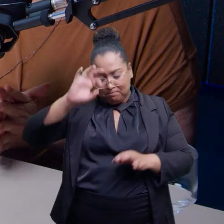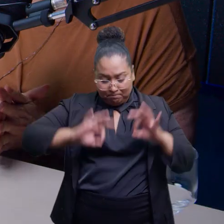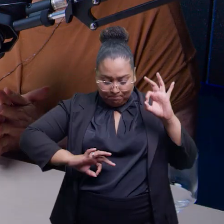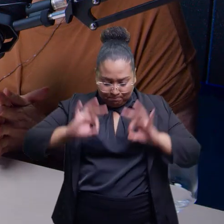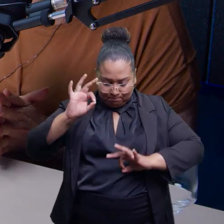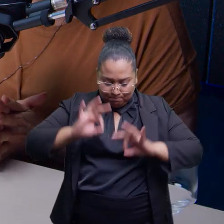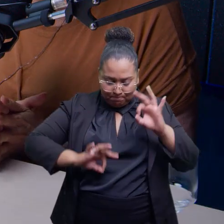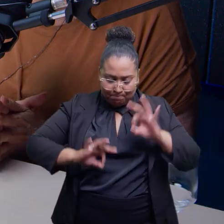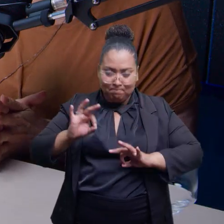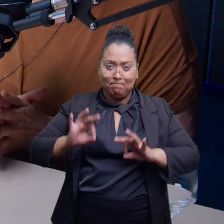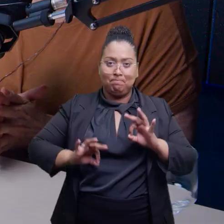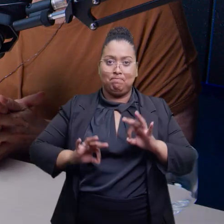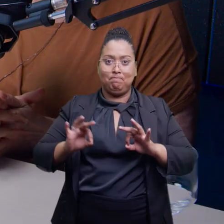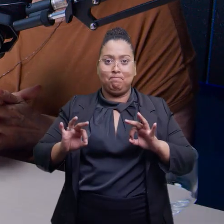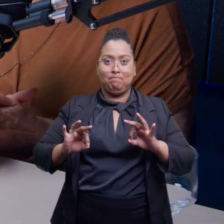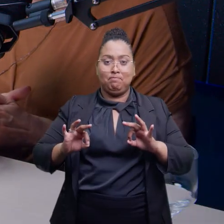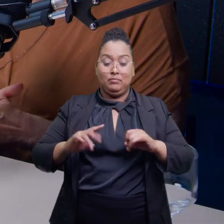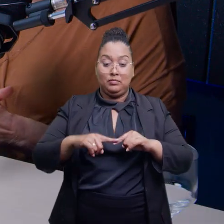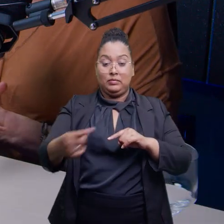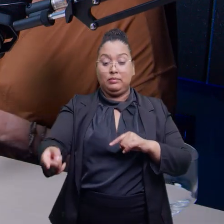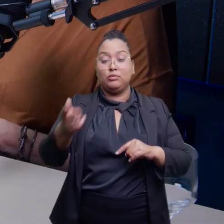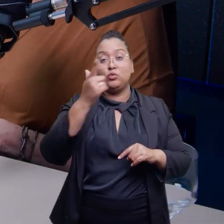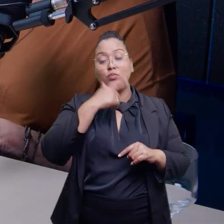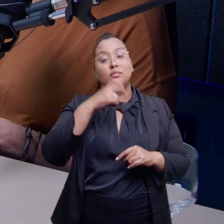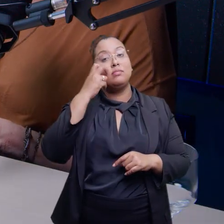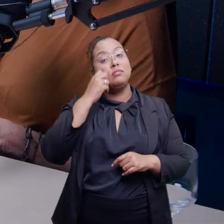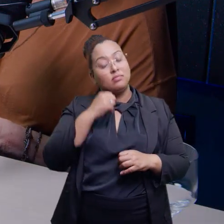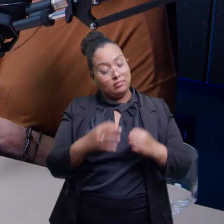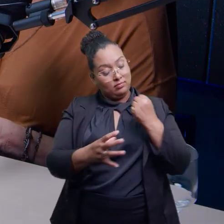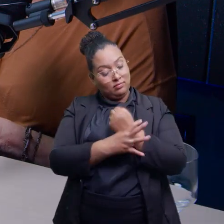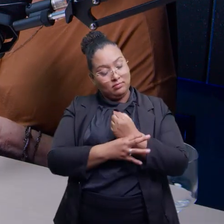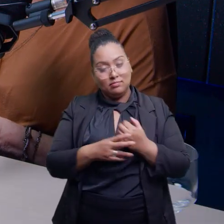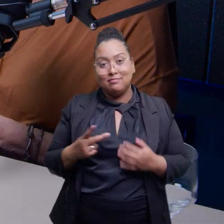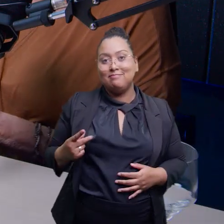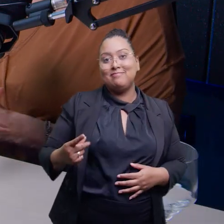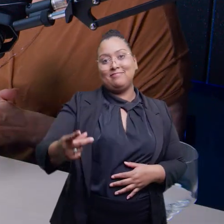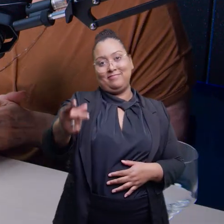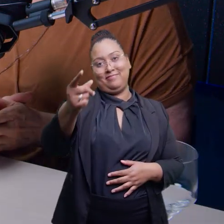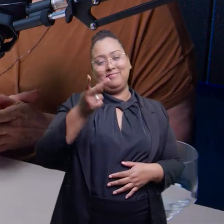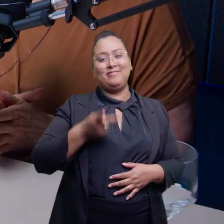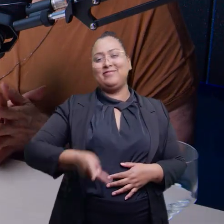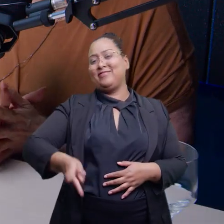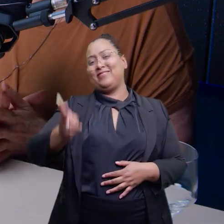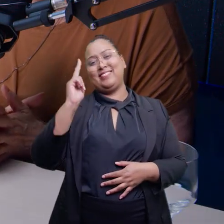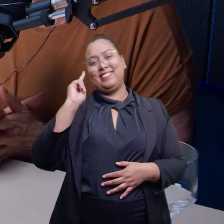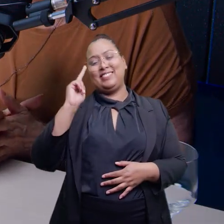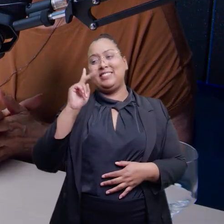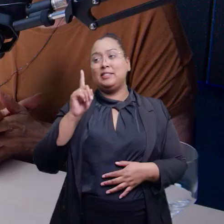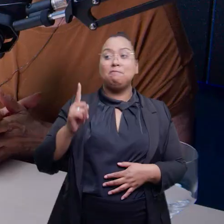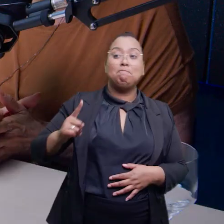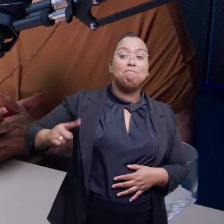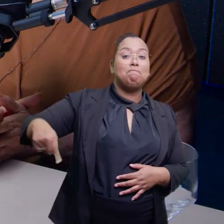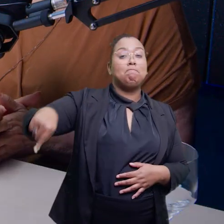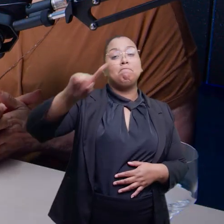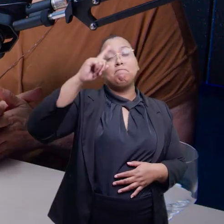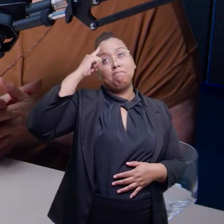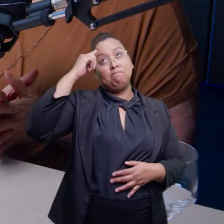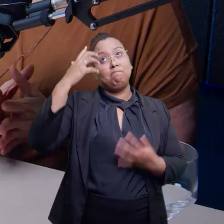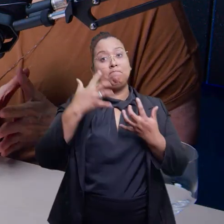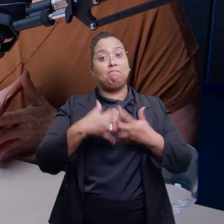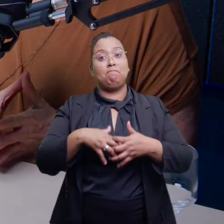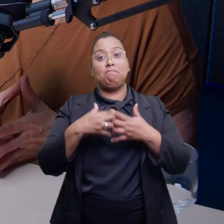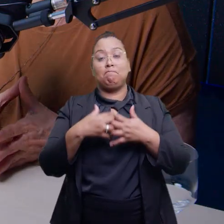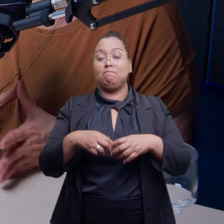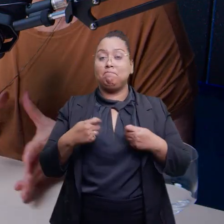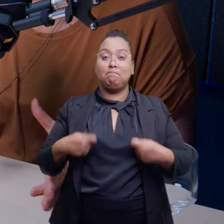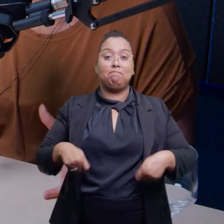base para uma adoção legal, segura e para sempre, né? As pessoas precisam refletir, né? Como